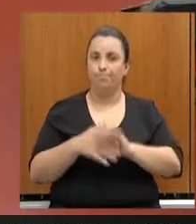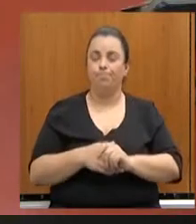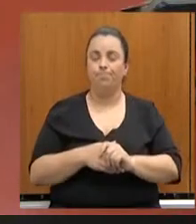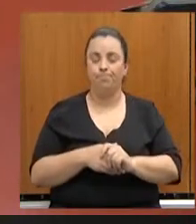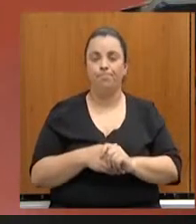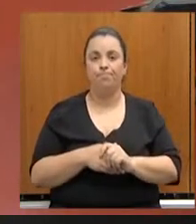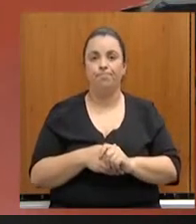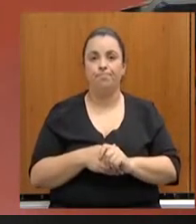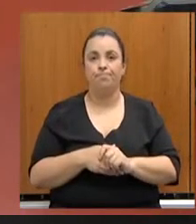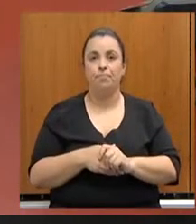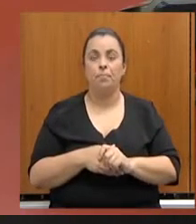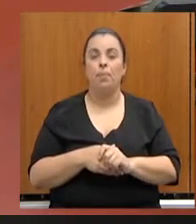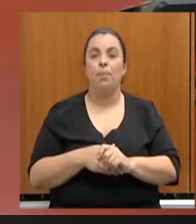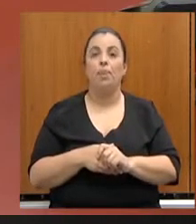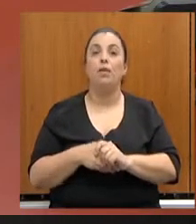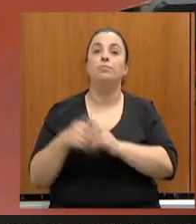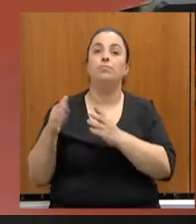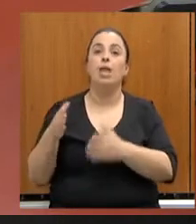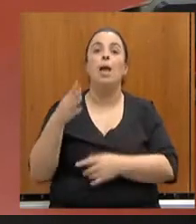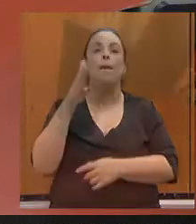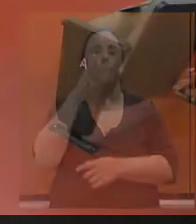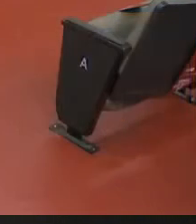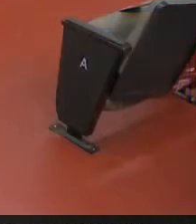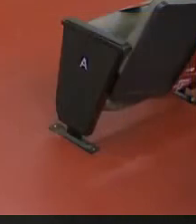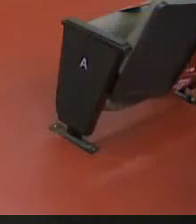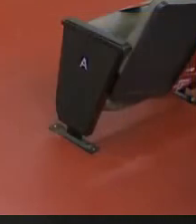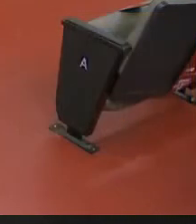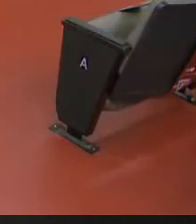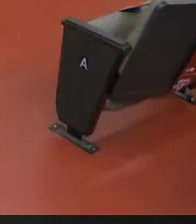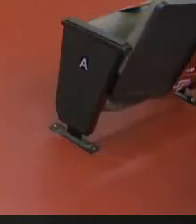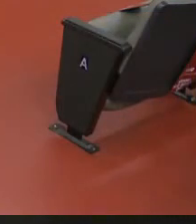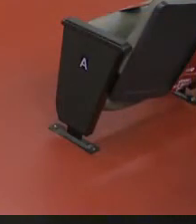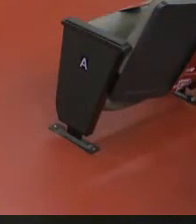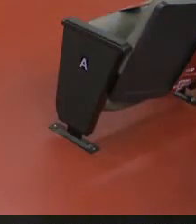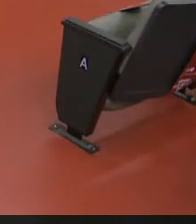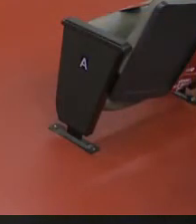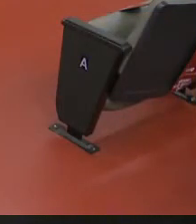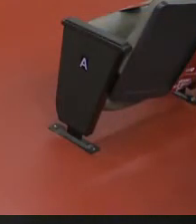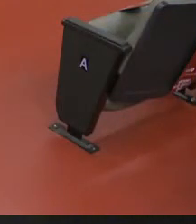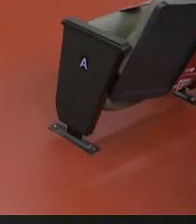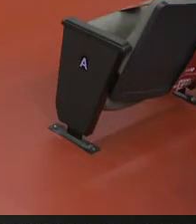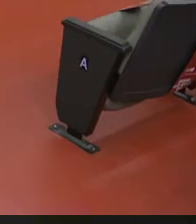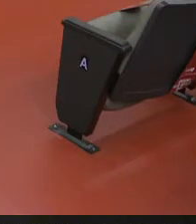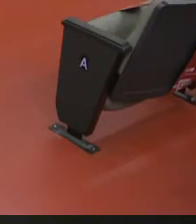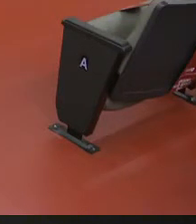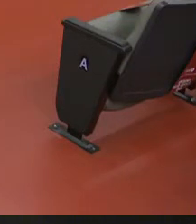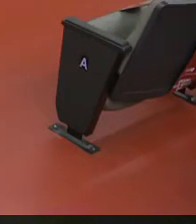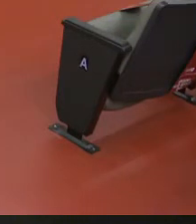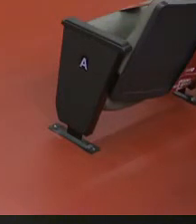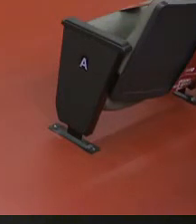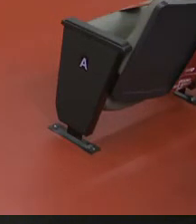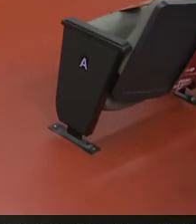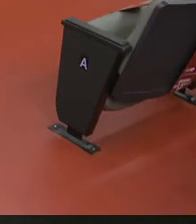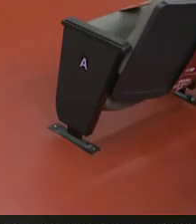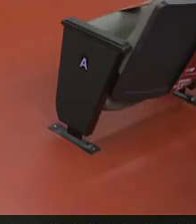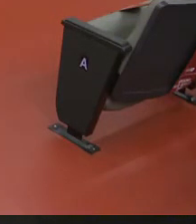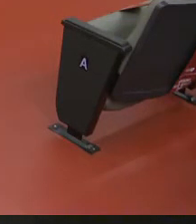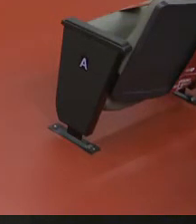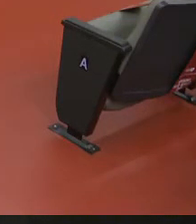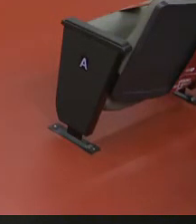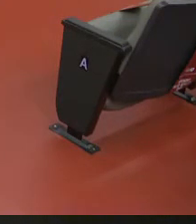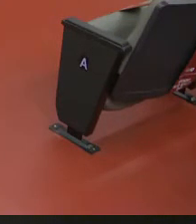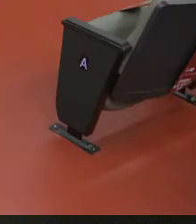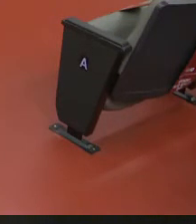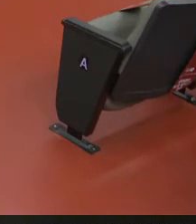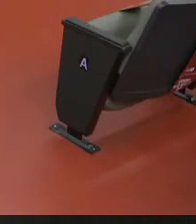e com palavra a deputada Beatriz Cerqueira por um minuto e meio presidente da reforça então o debate que toda